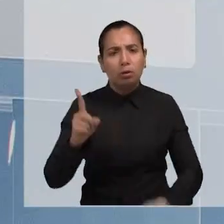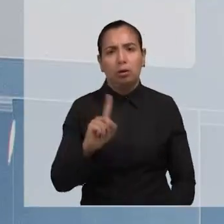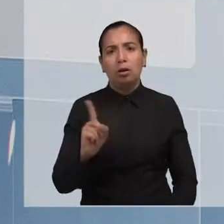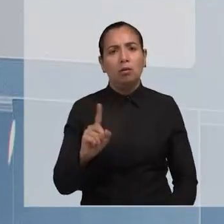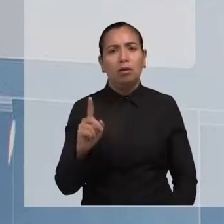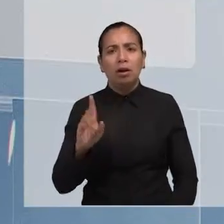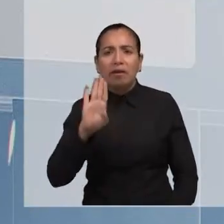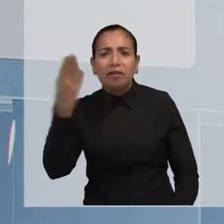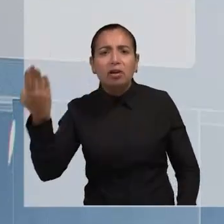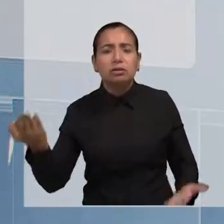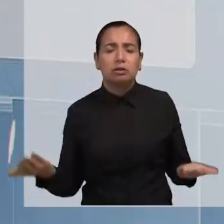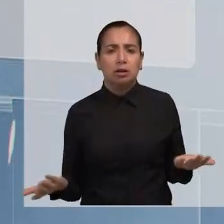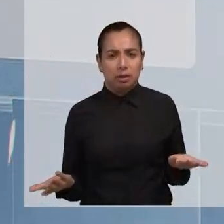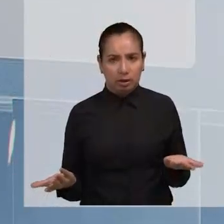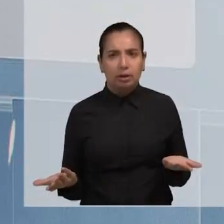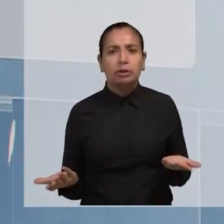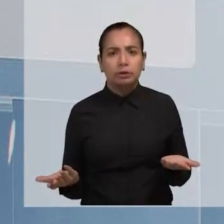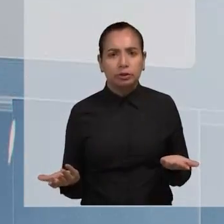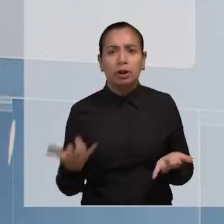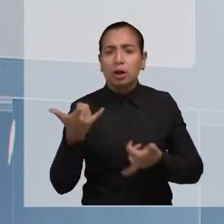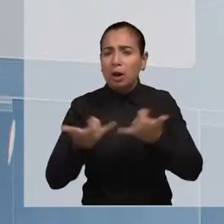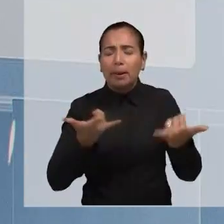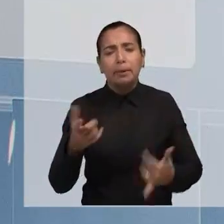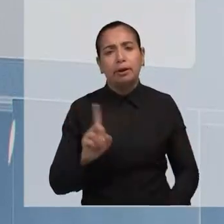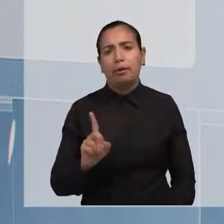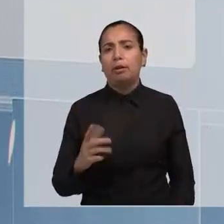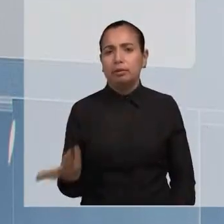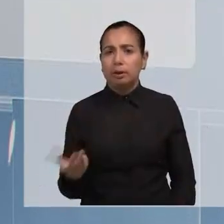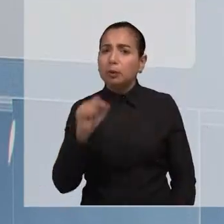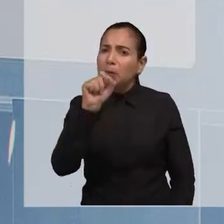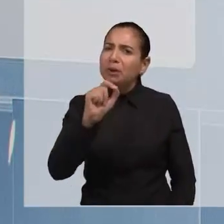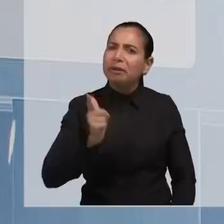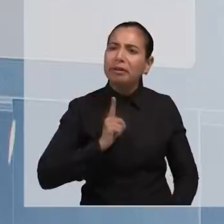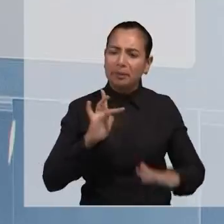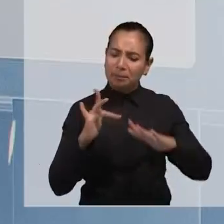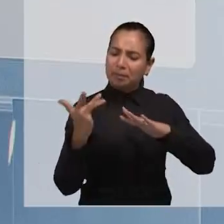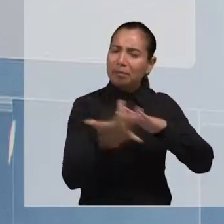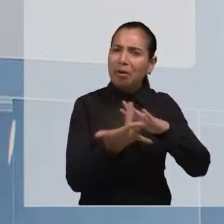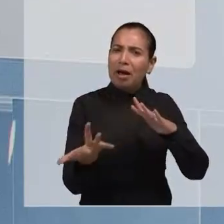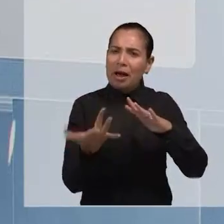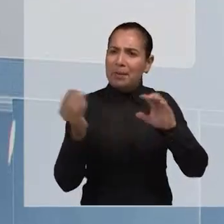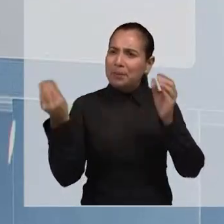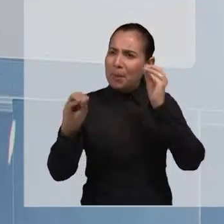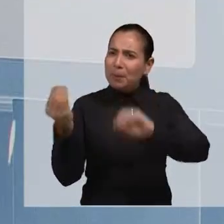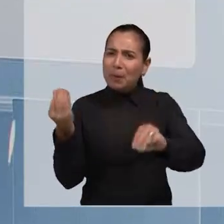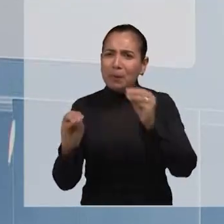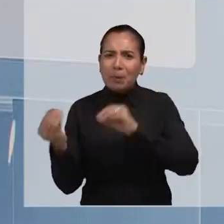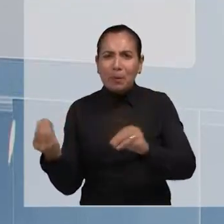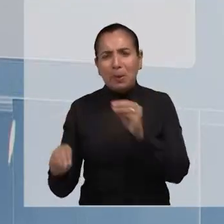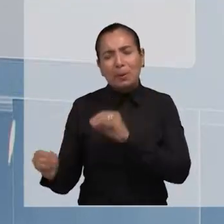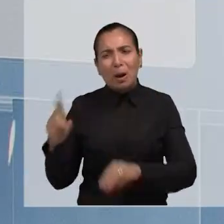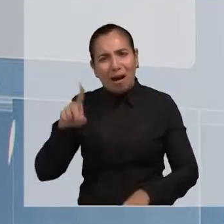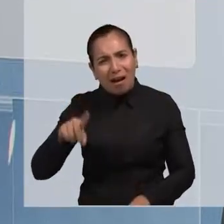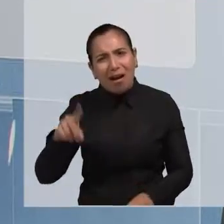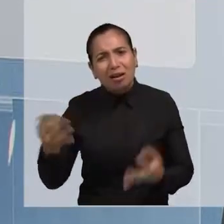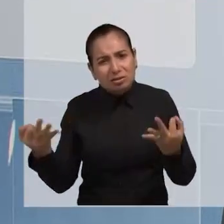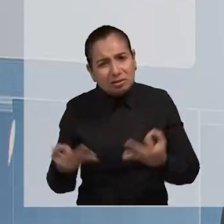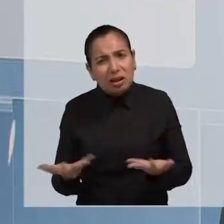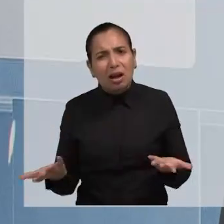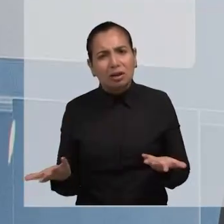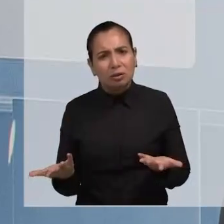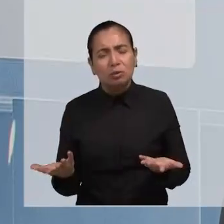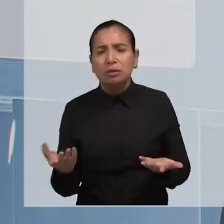canalice. O que se faz hoje na política brasileira em relação às redes sociais, Luiz, tem nada a ver com politização, é canalice, total. Canalice. São